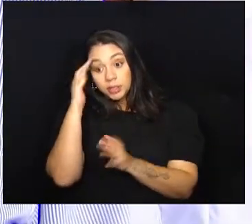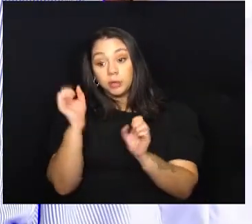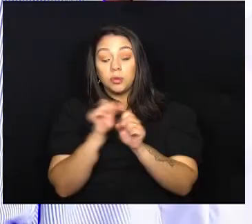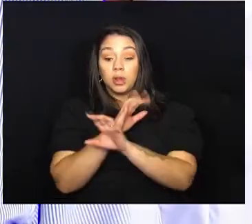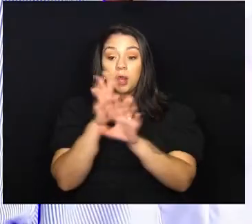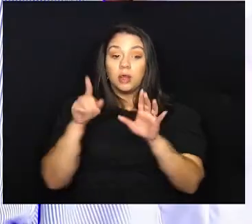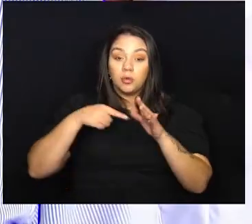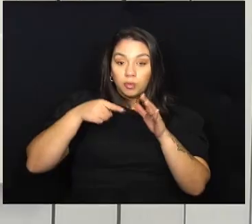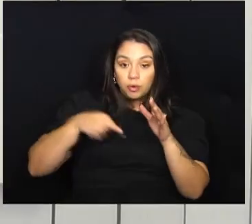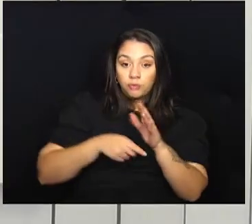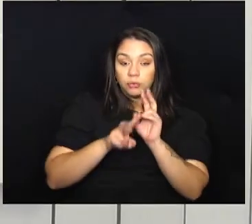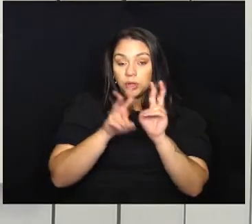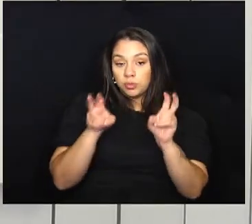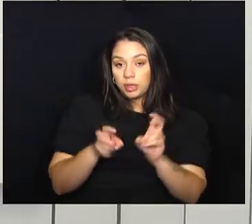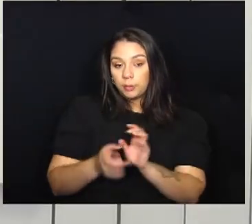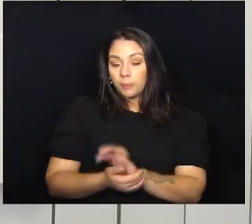tema.